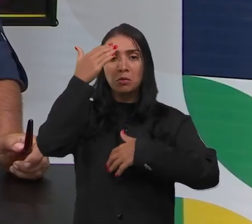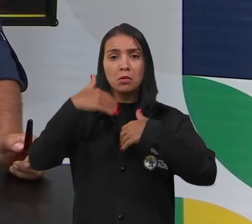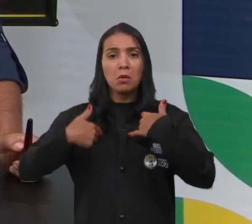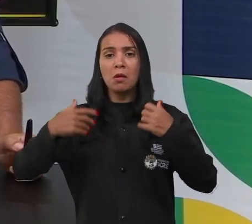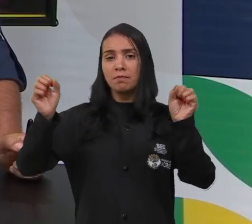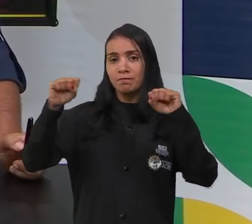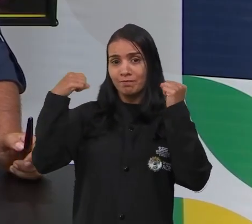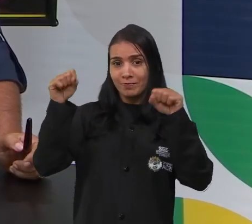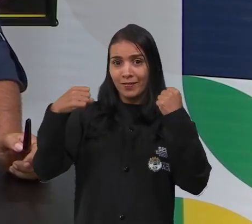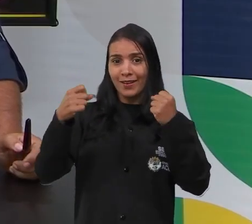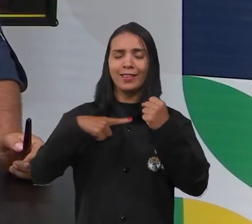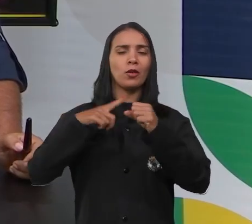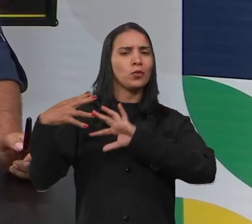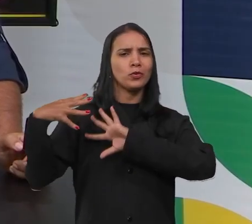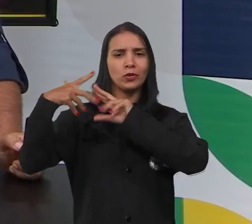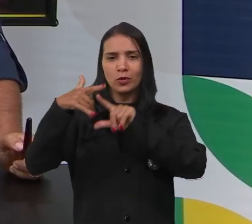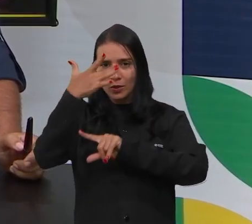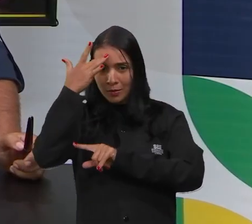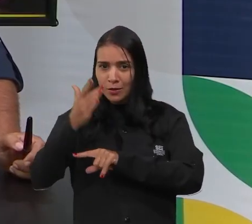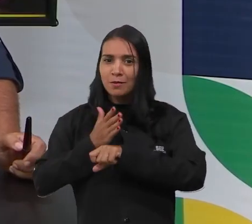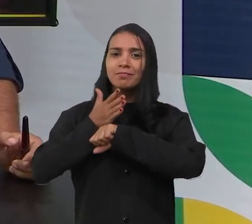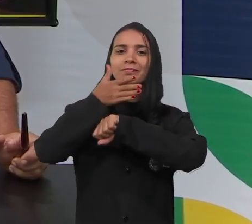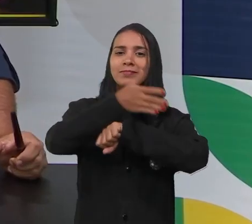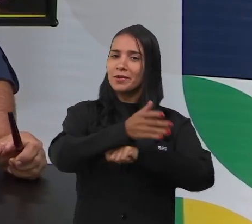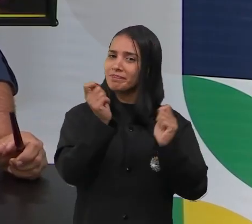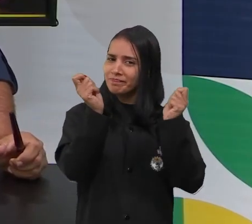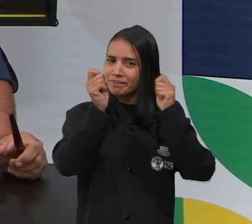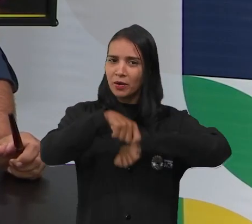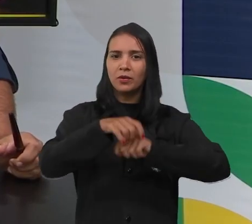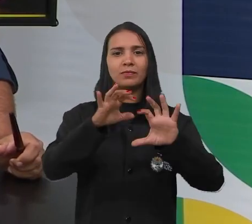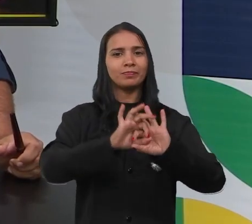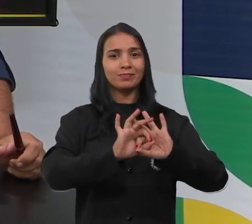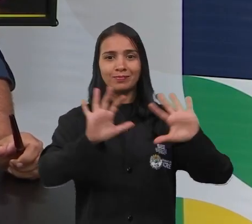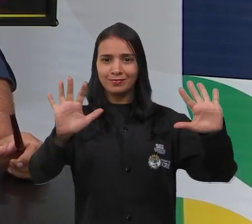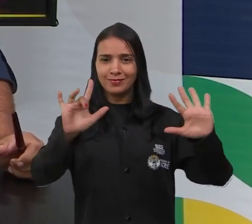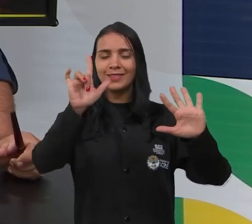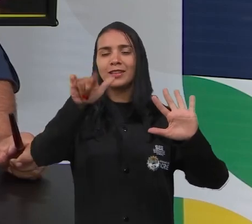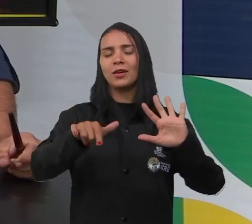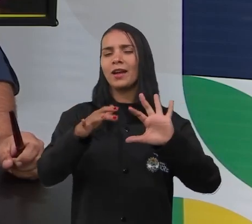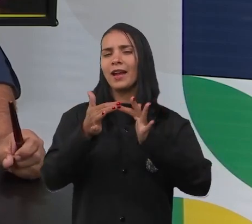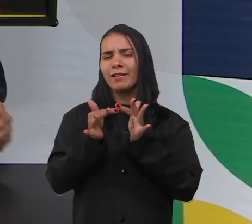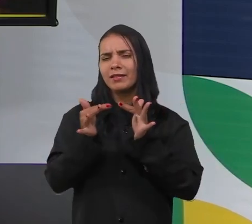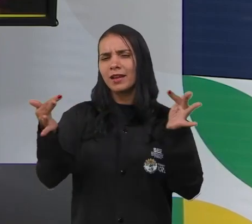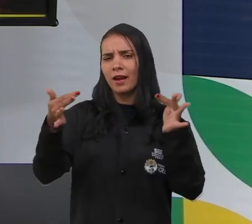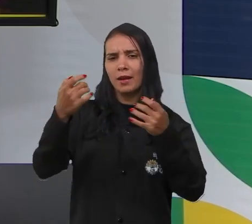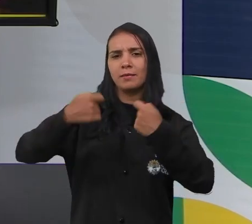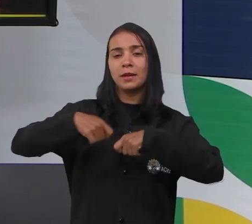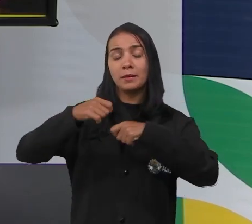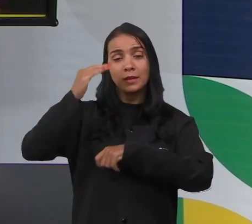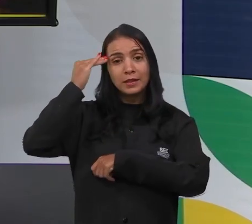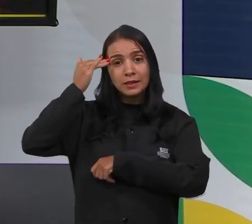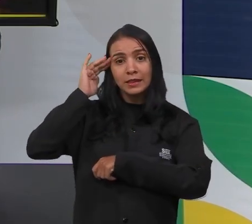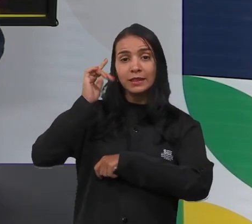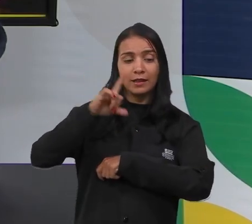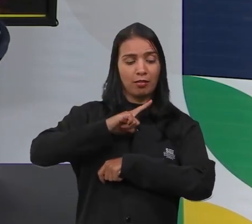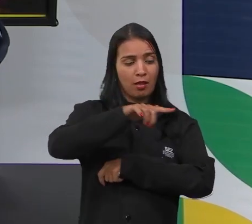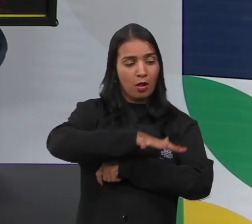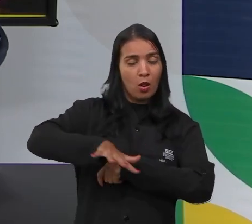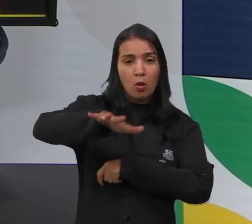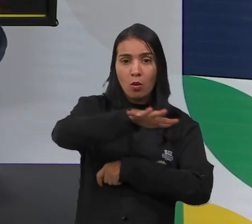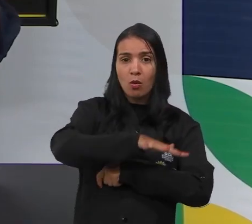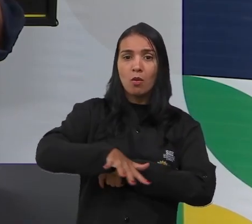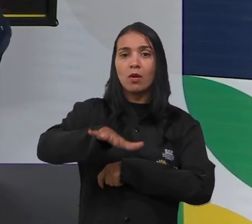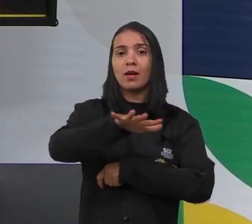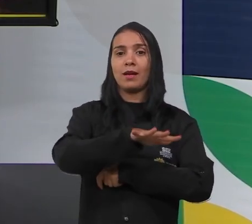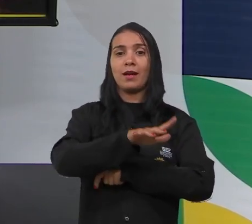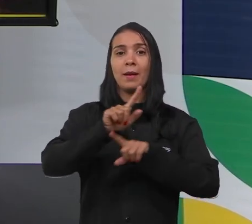indivíduos podem ir lá e fazer uma atividade física. Simples. Então, é entender que podem existir lugares físicos, escolas,